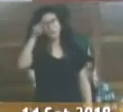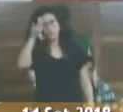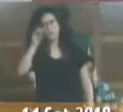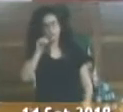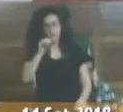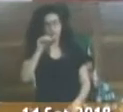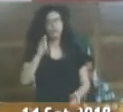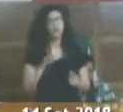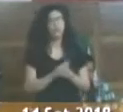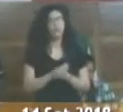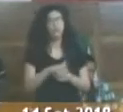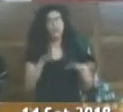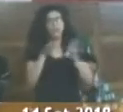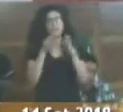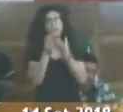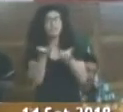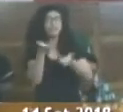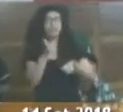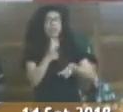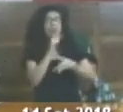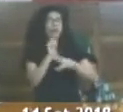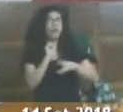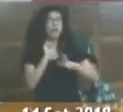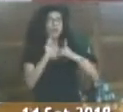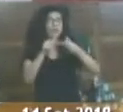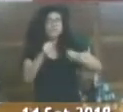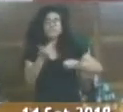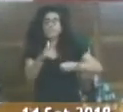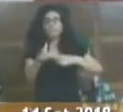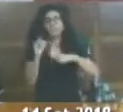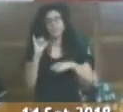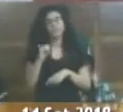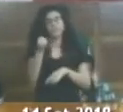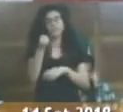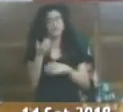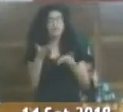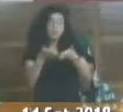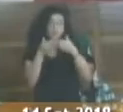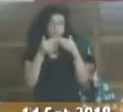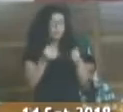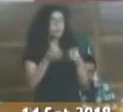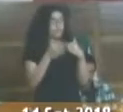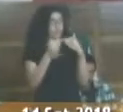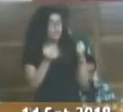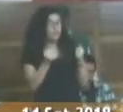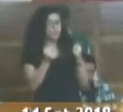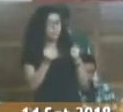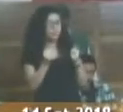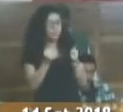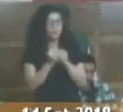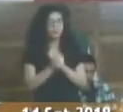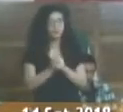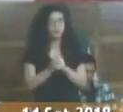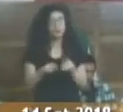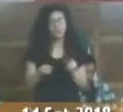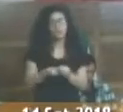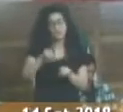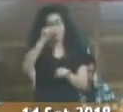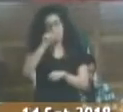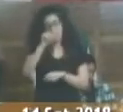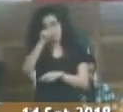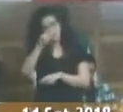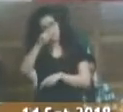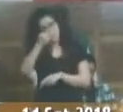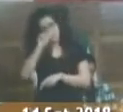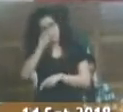querem saneamento e não têm essa oportunidade. Então, a gente está pedindo saneamento ecológico, agroecologia, que tenha